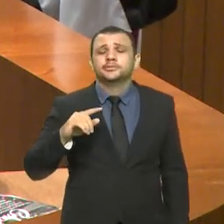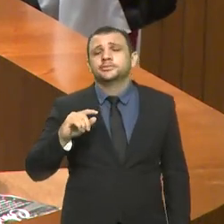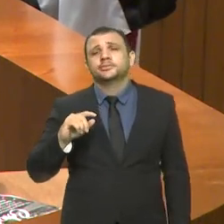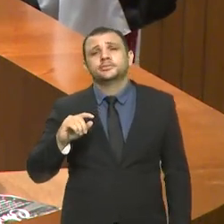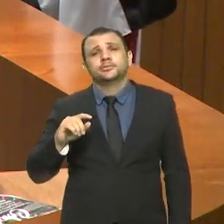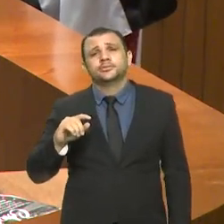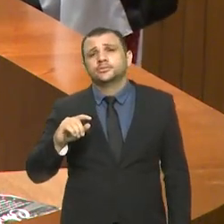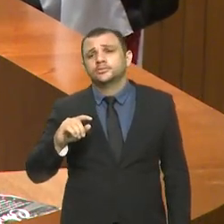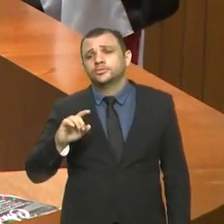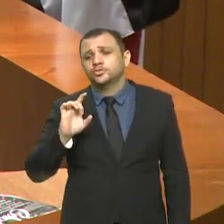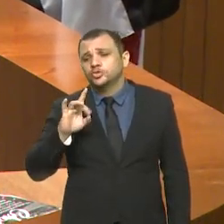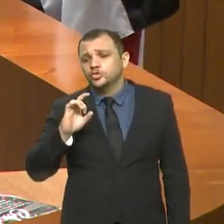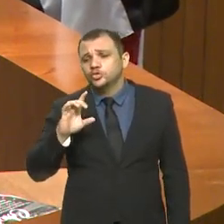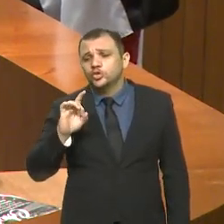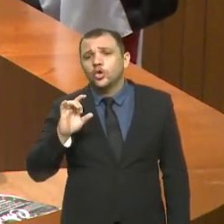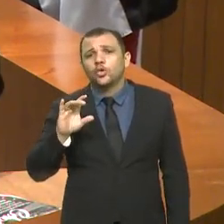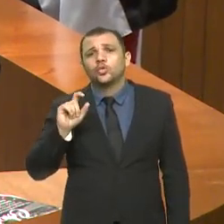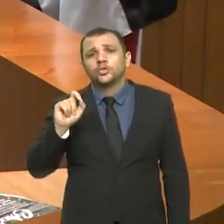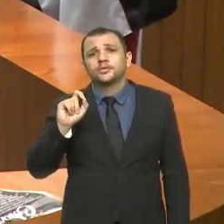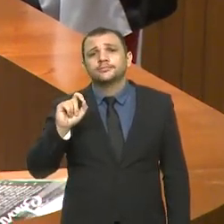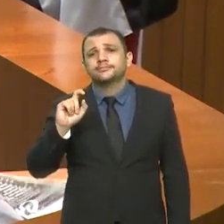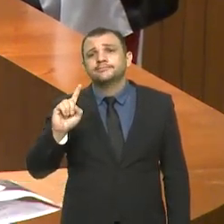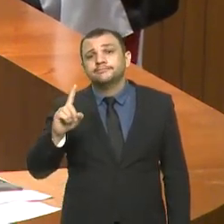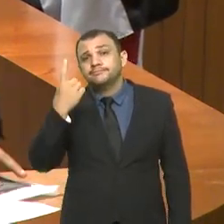somente uma única saída.